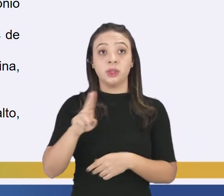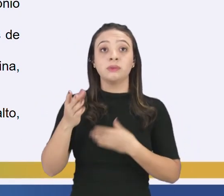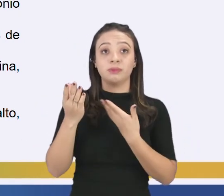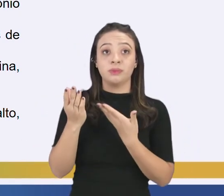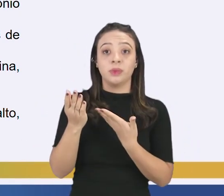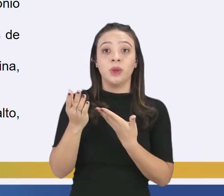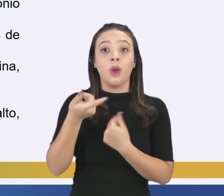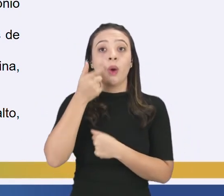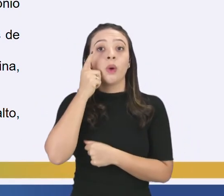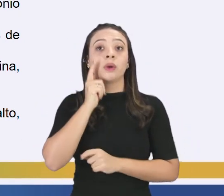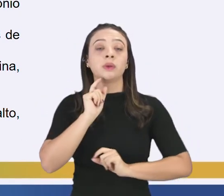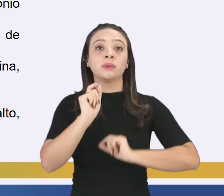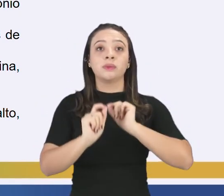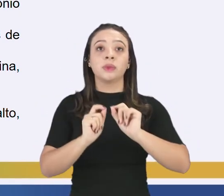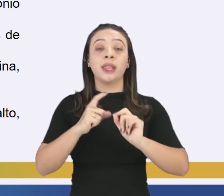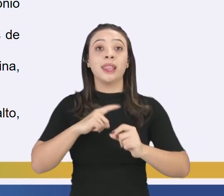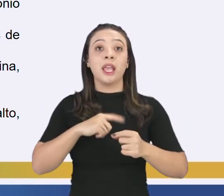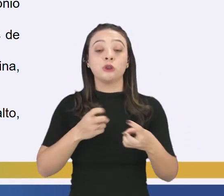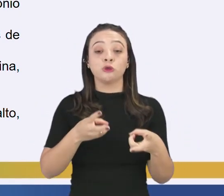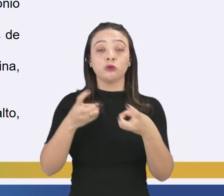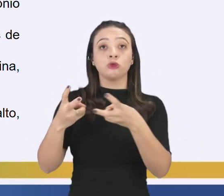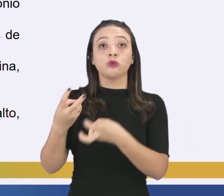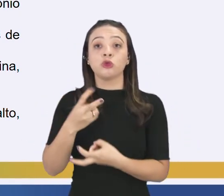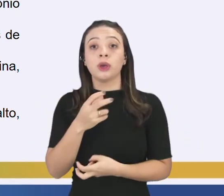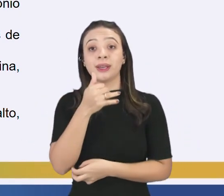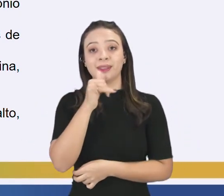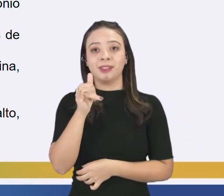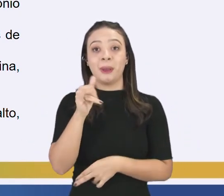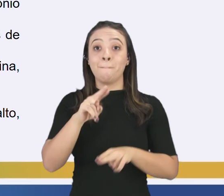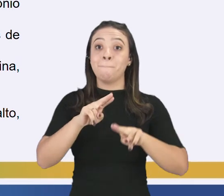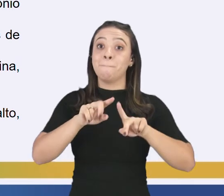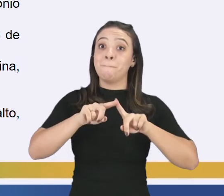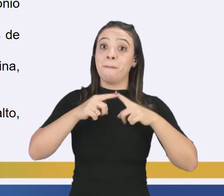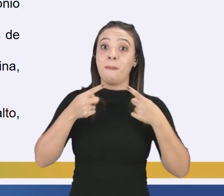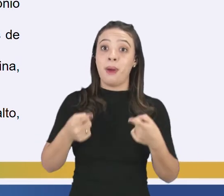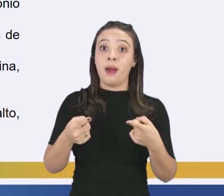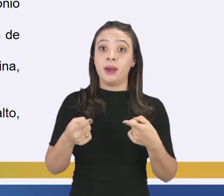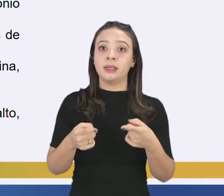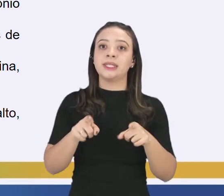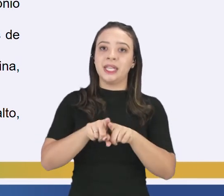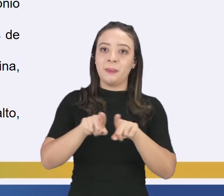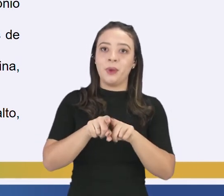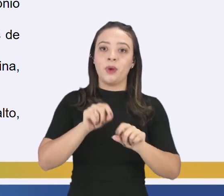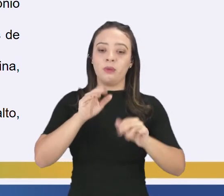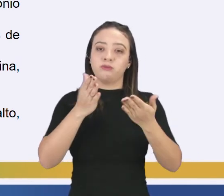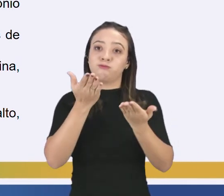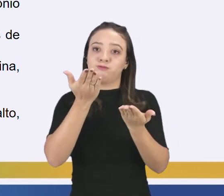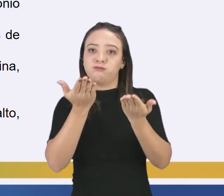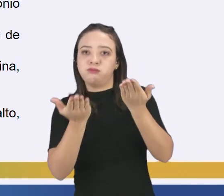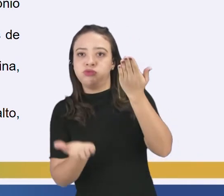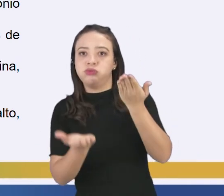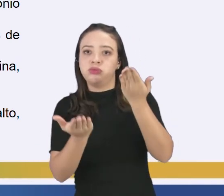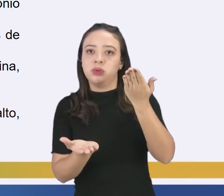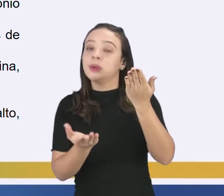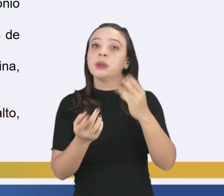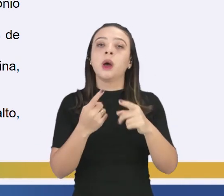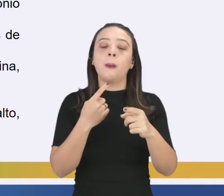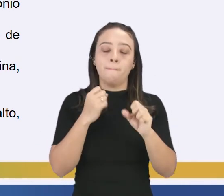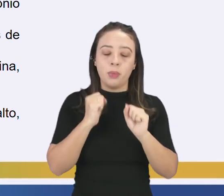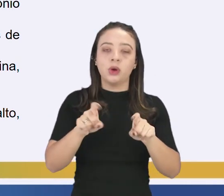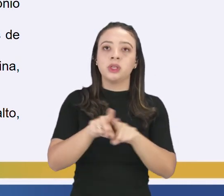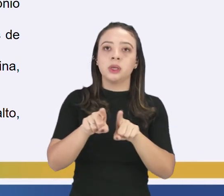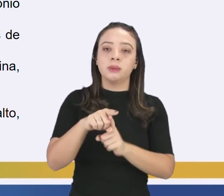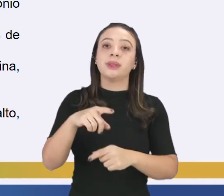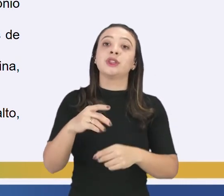grande parte de energia para as funções vitais. Por outro lado, desequilíbrios nesse processo podem provocar hiperglicemia